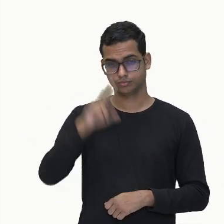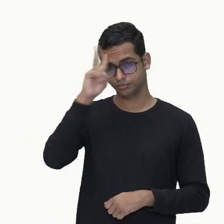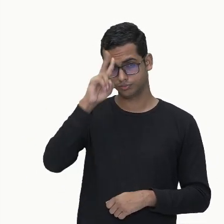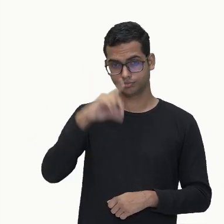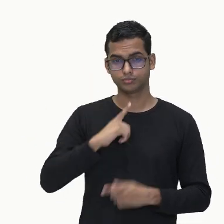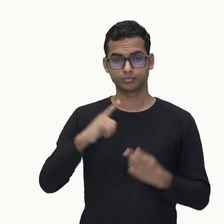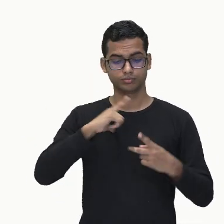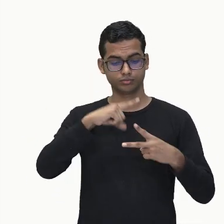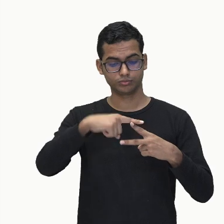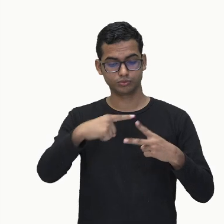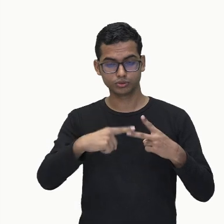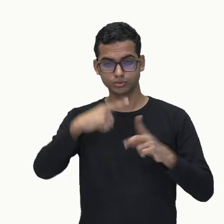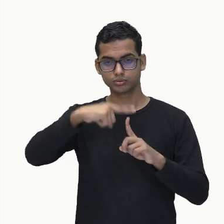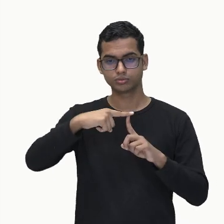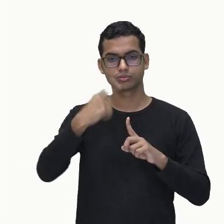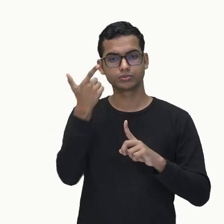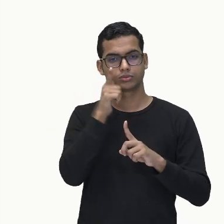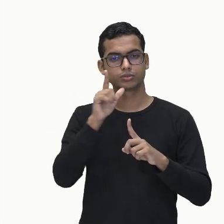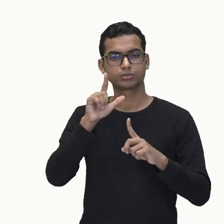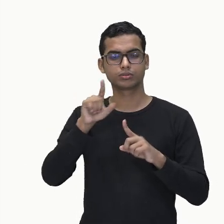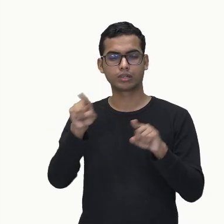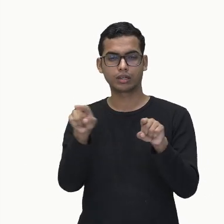problem viando